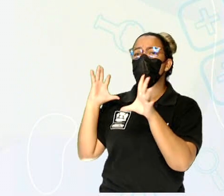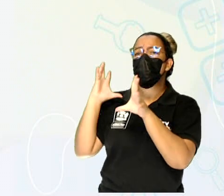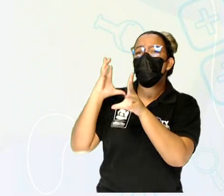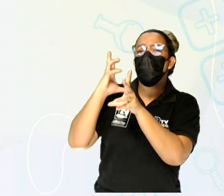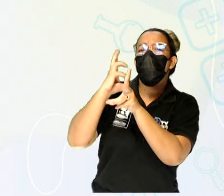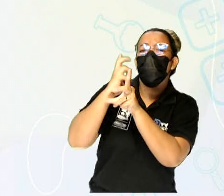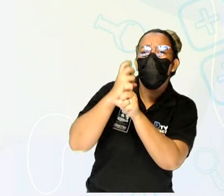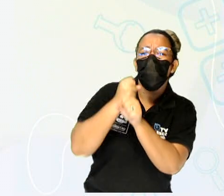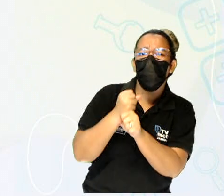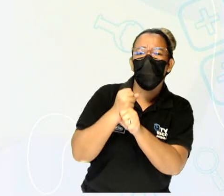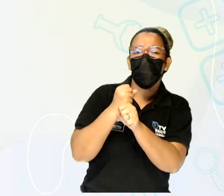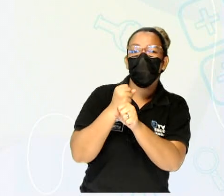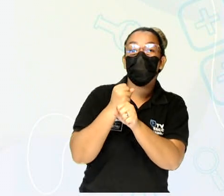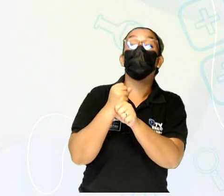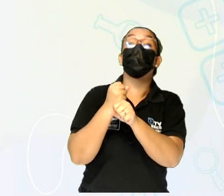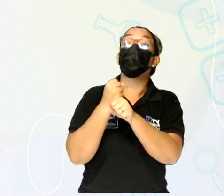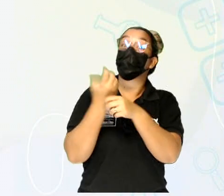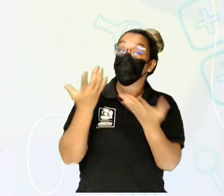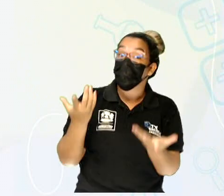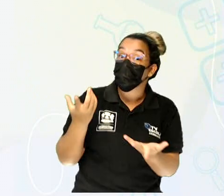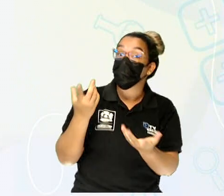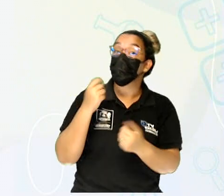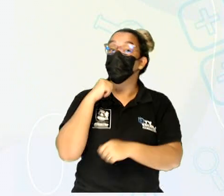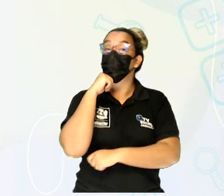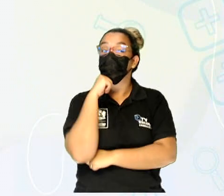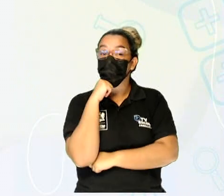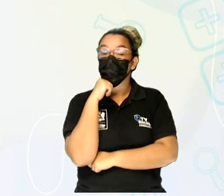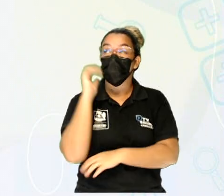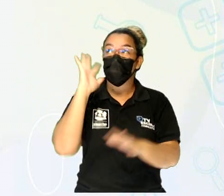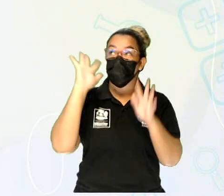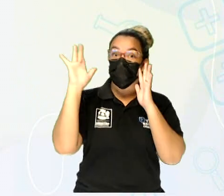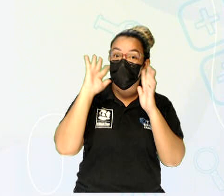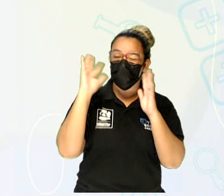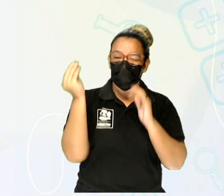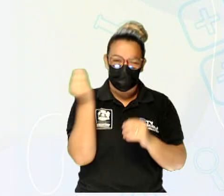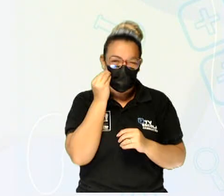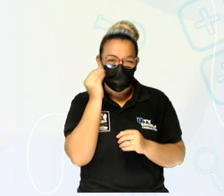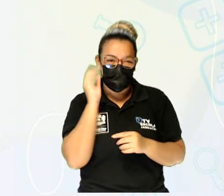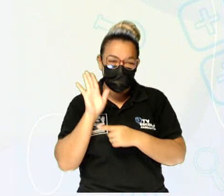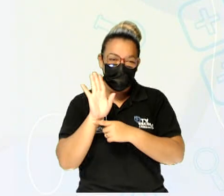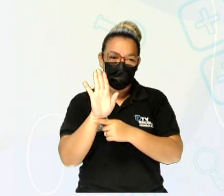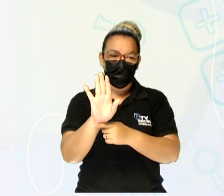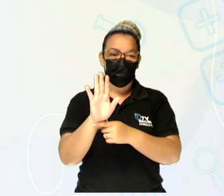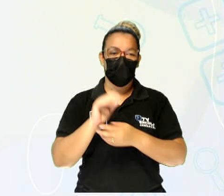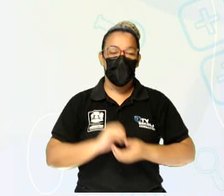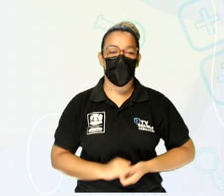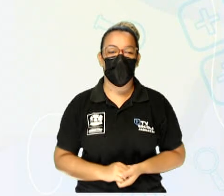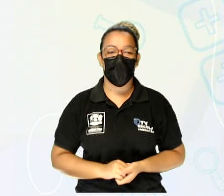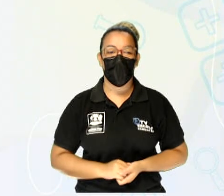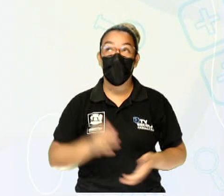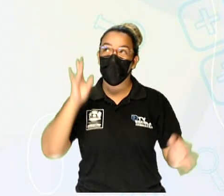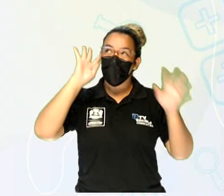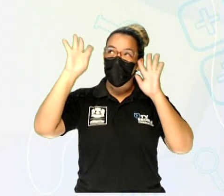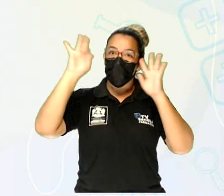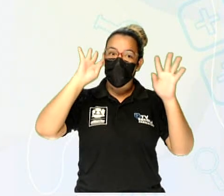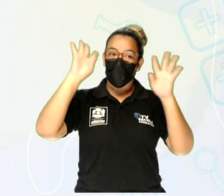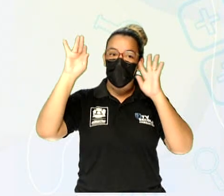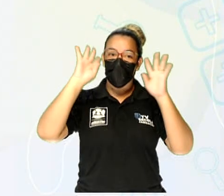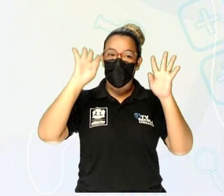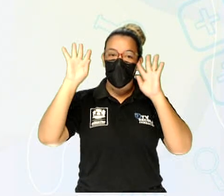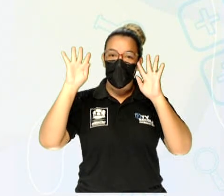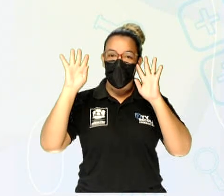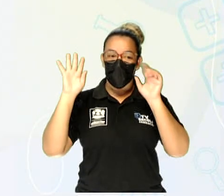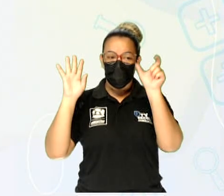temos no total? Olha aí a dúvida, né, dos colegas. Vamos tentar ajudar? Vamos pensar. Um